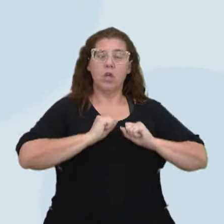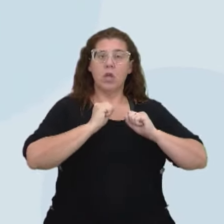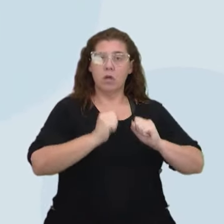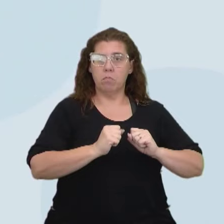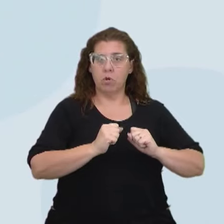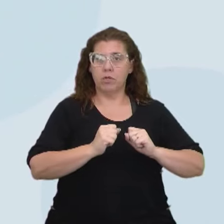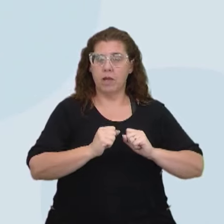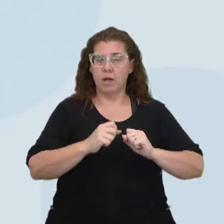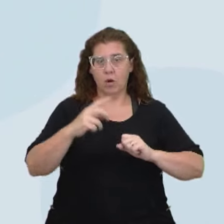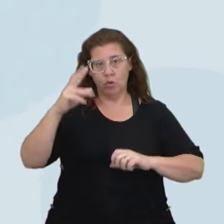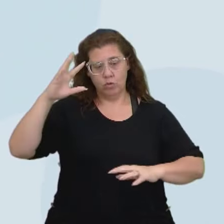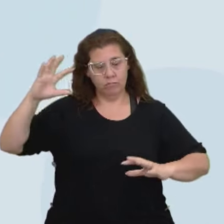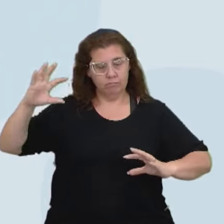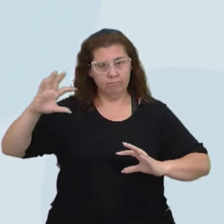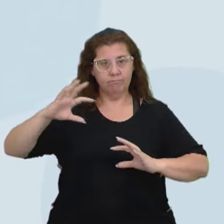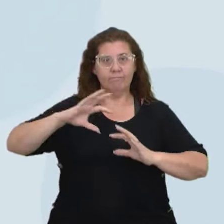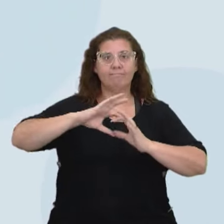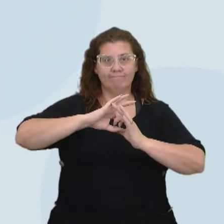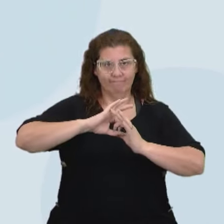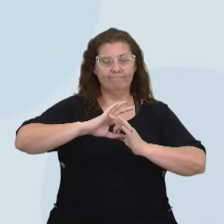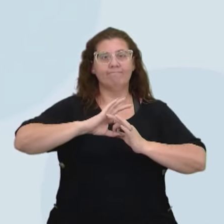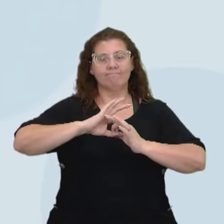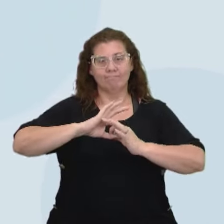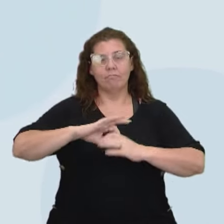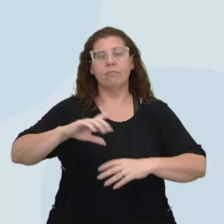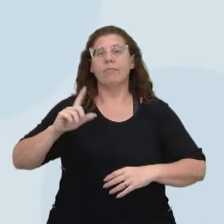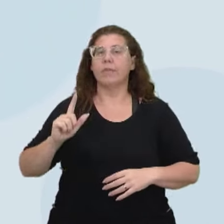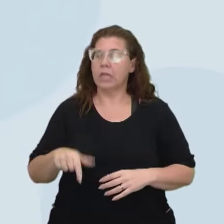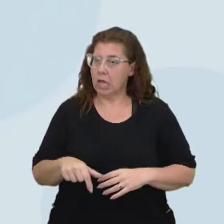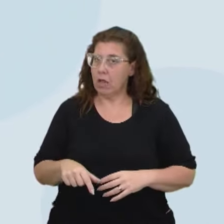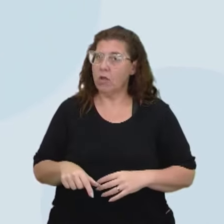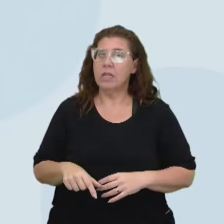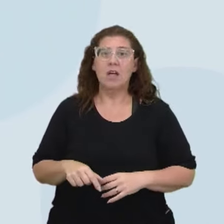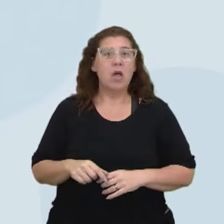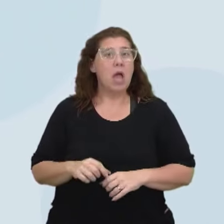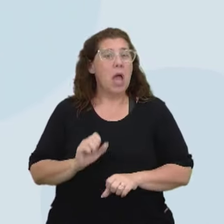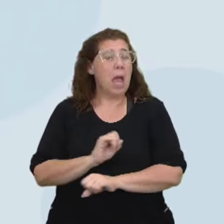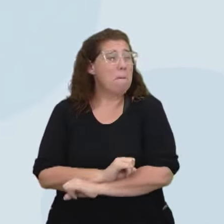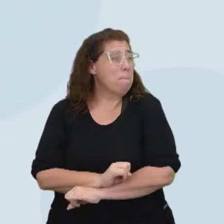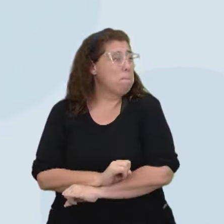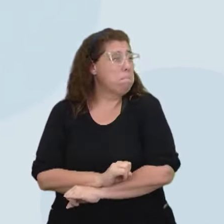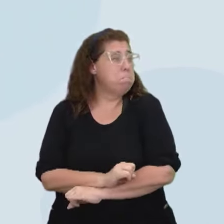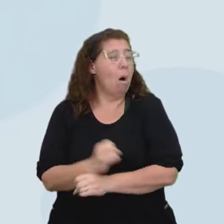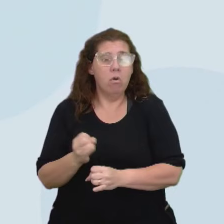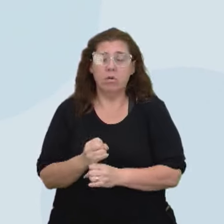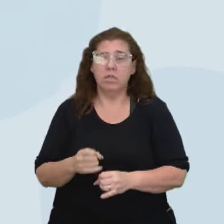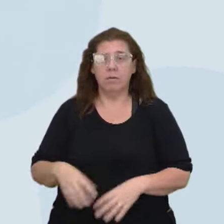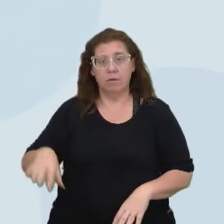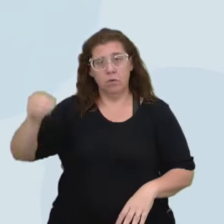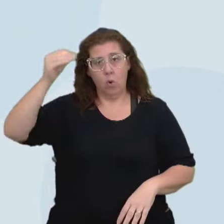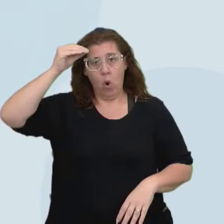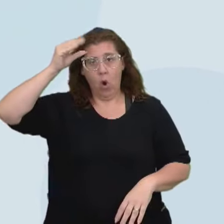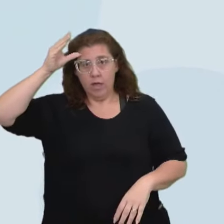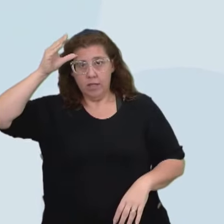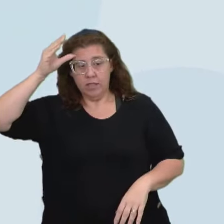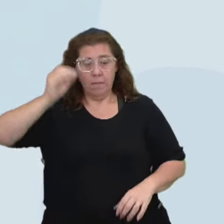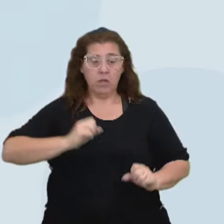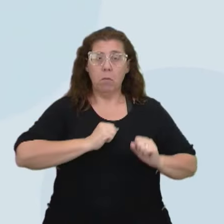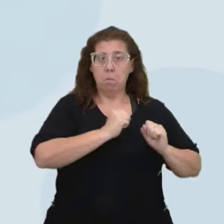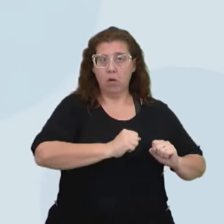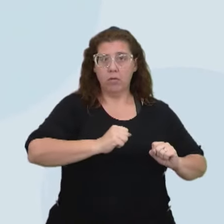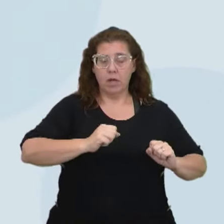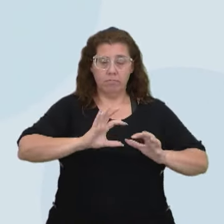intrinsecamente, intimamente ligadas e que é impossível separar conhecimento de